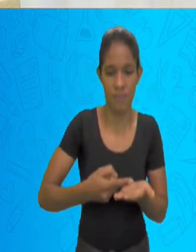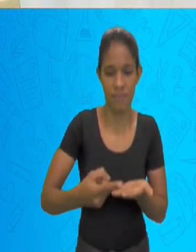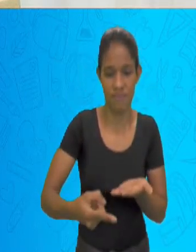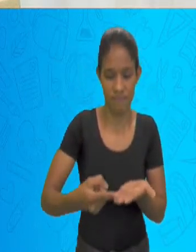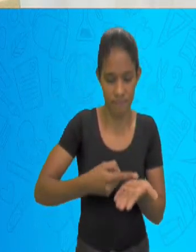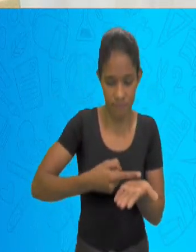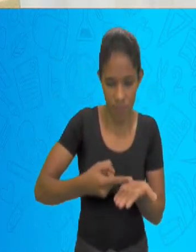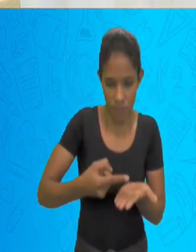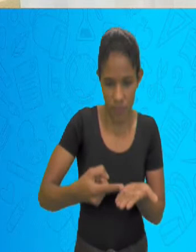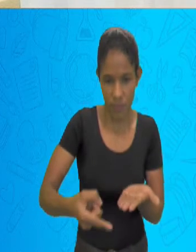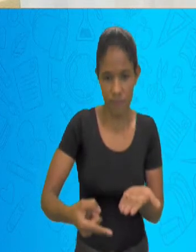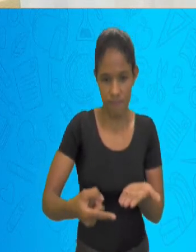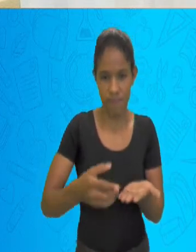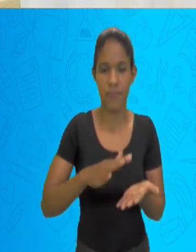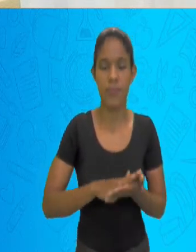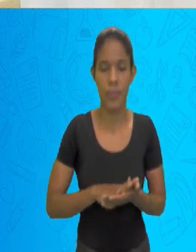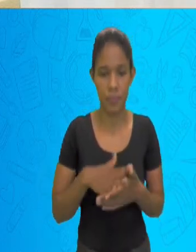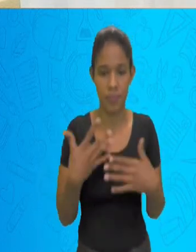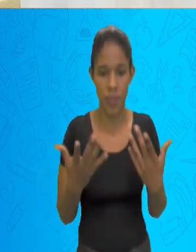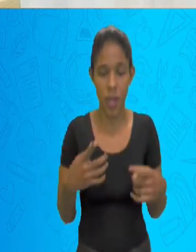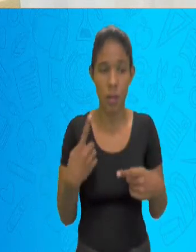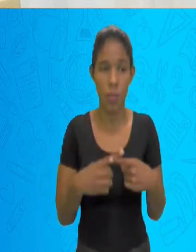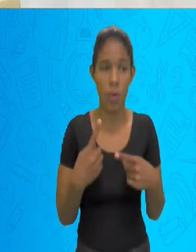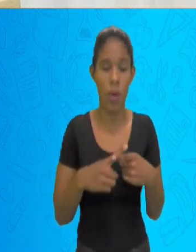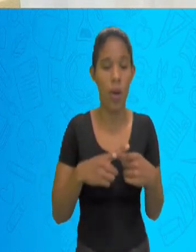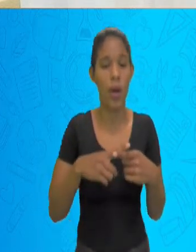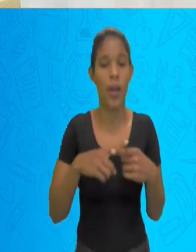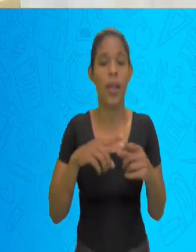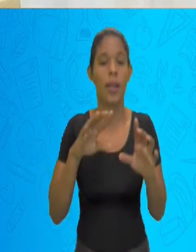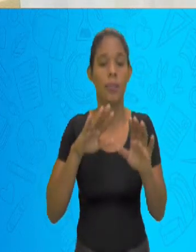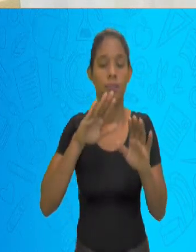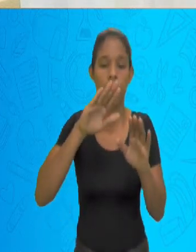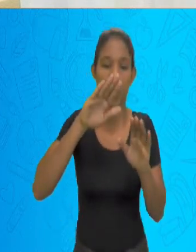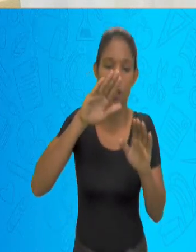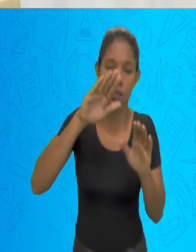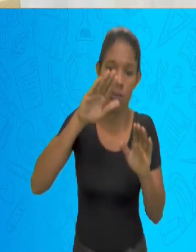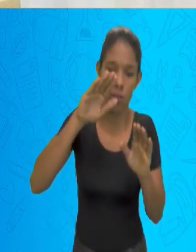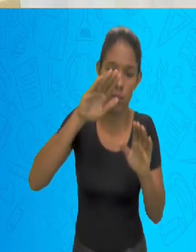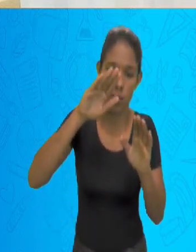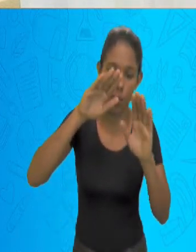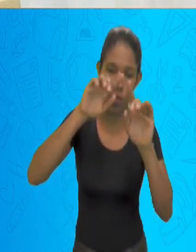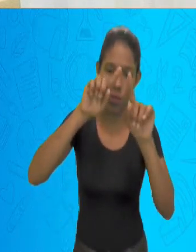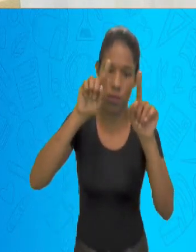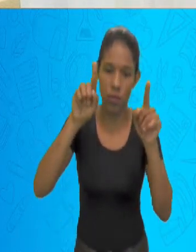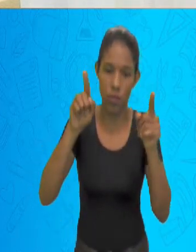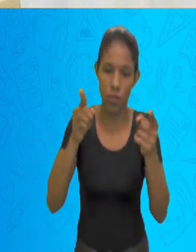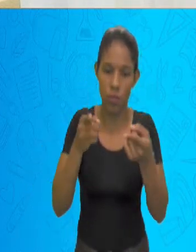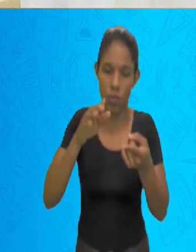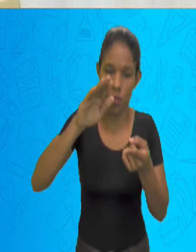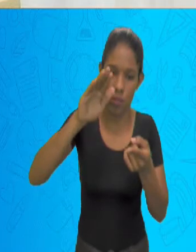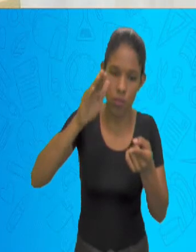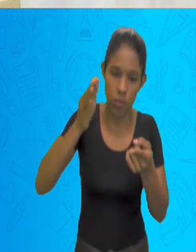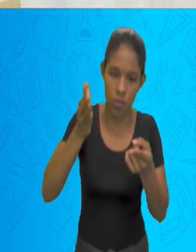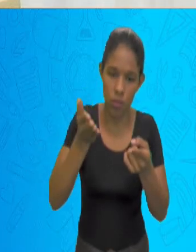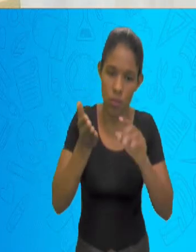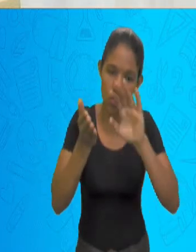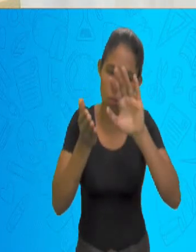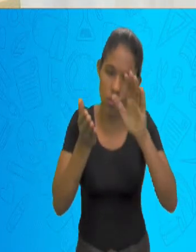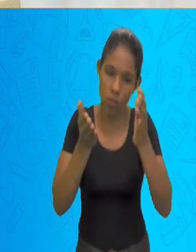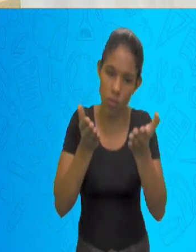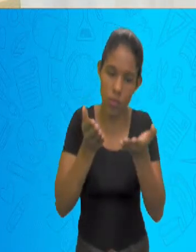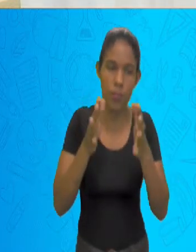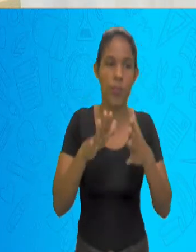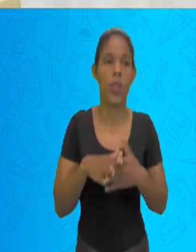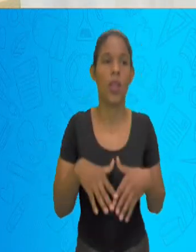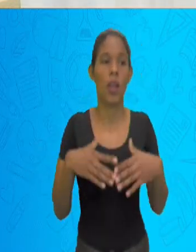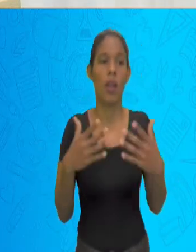superfície, ele vai rolar, porque ele tem as partes arredondadas. ok? E vamos planificar uma